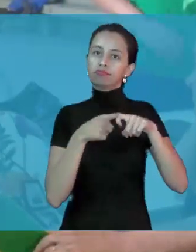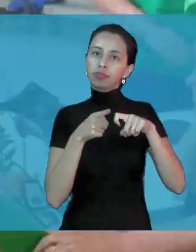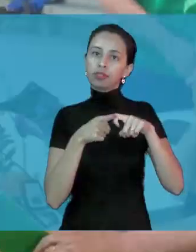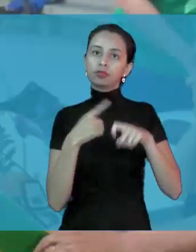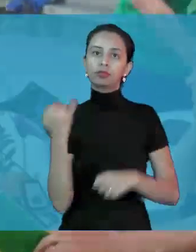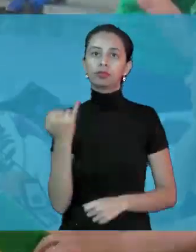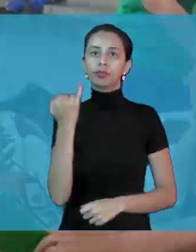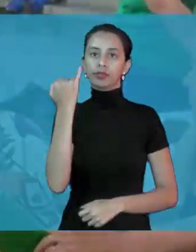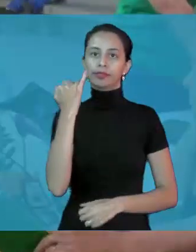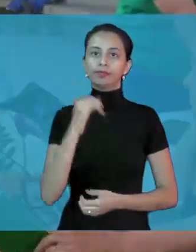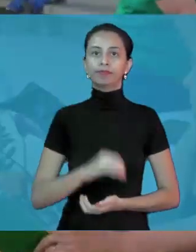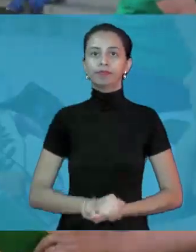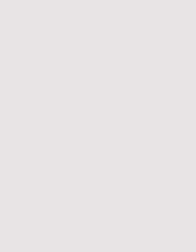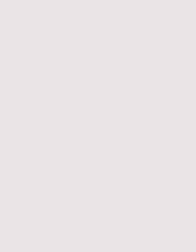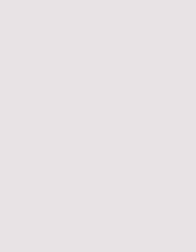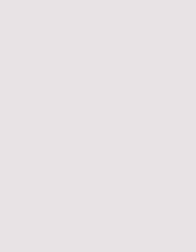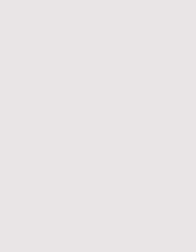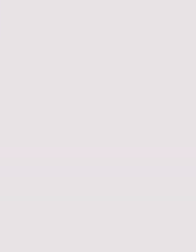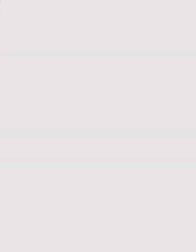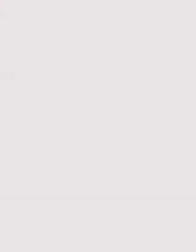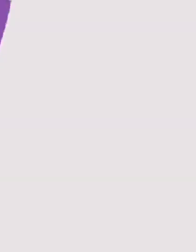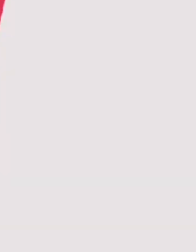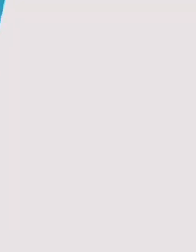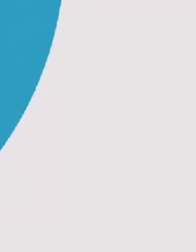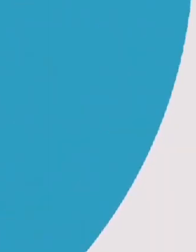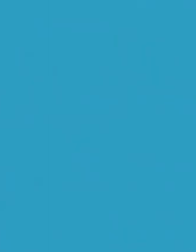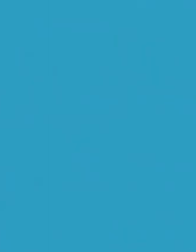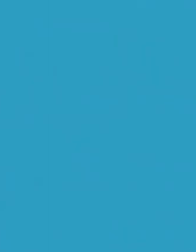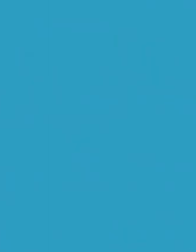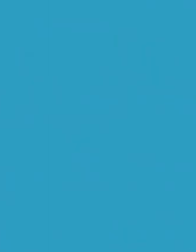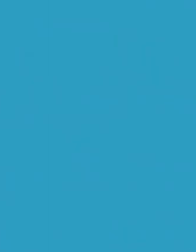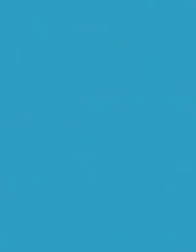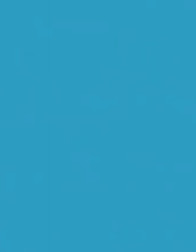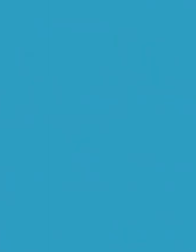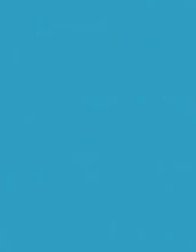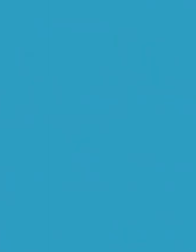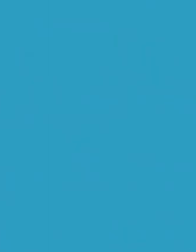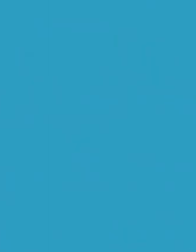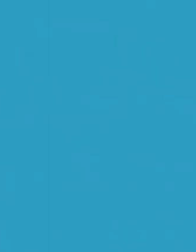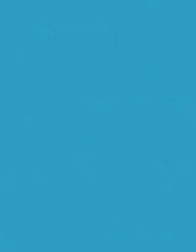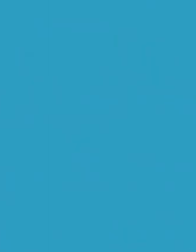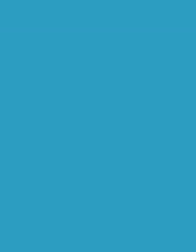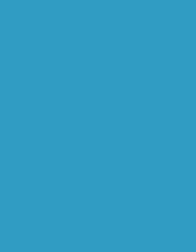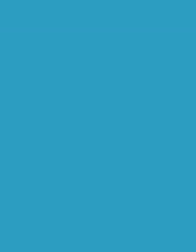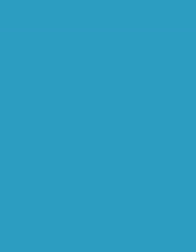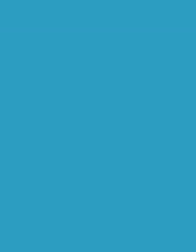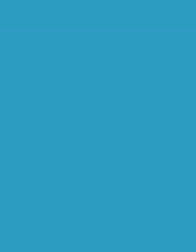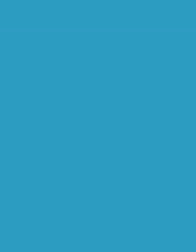fazer todo o procedimento.